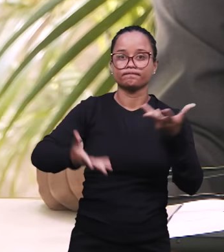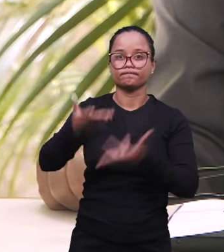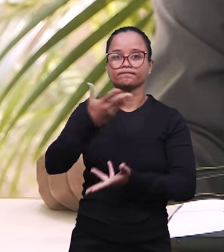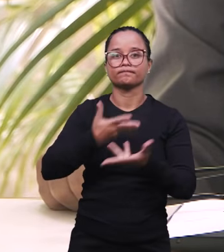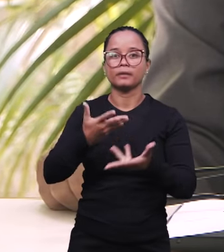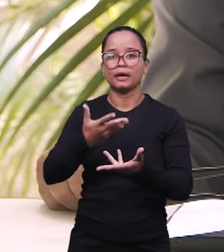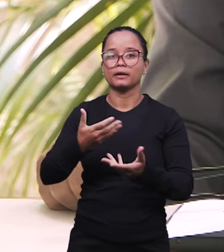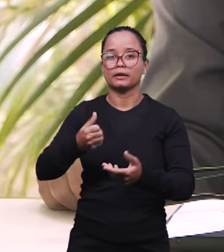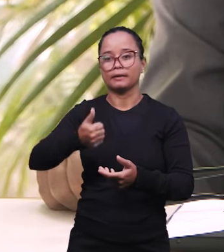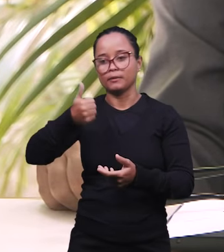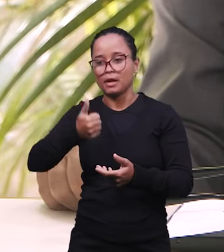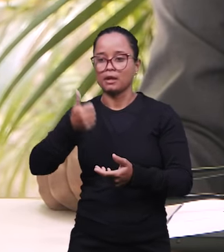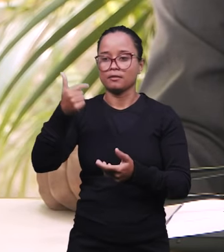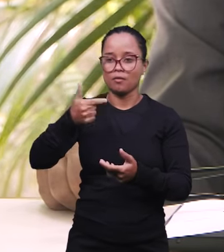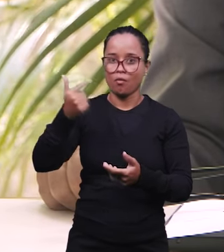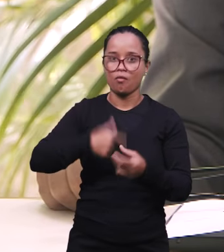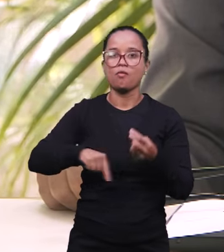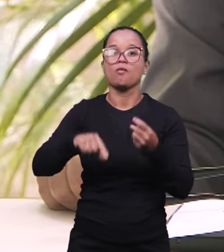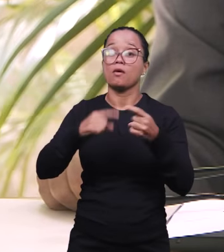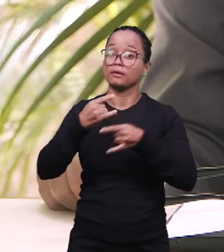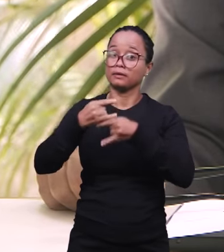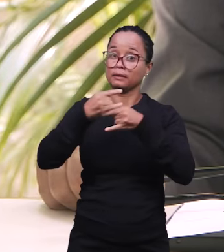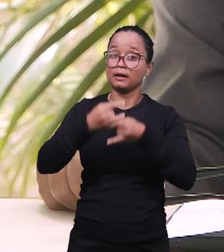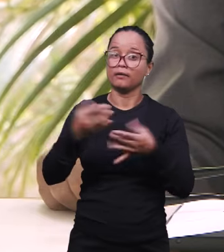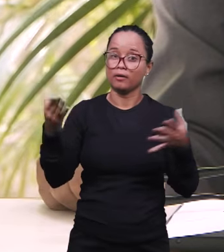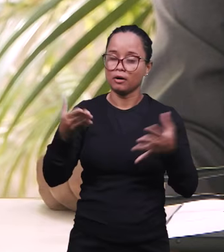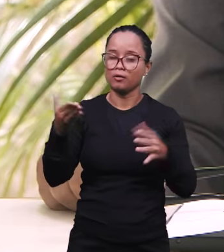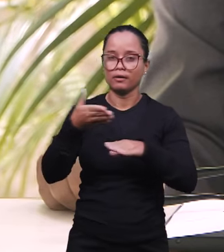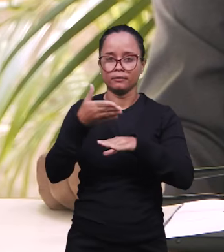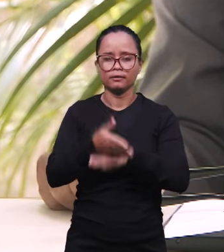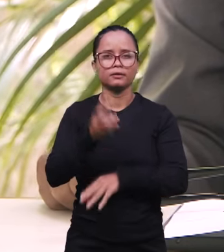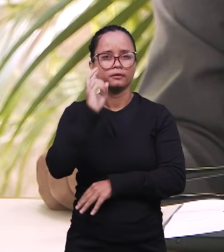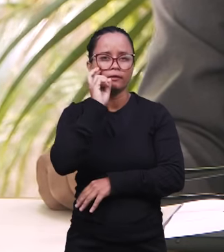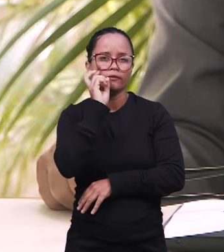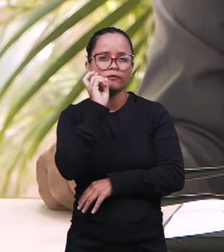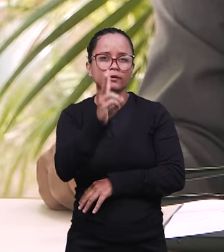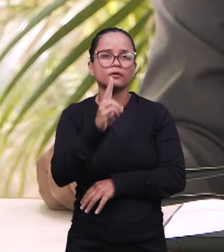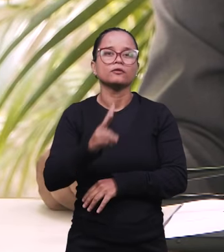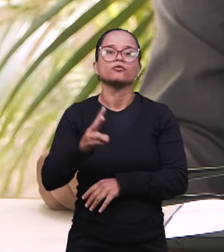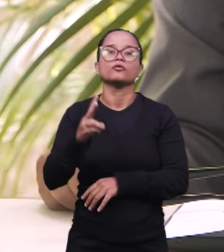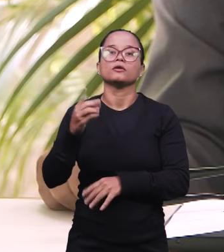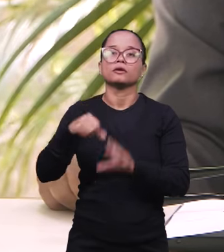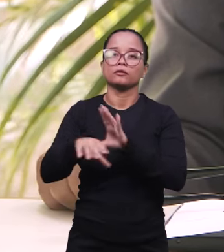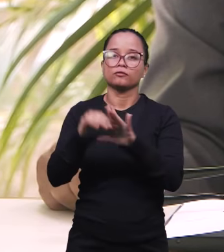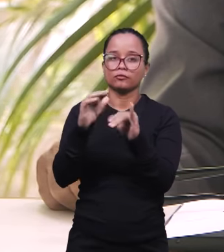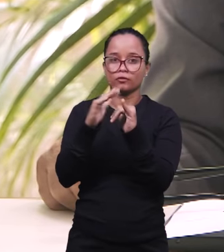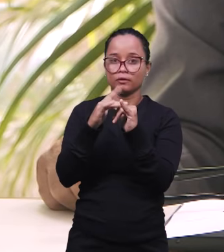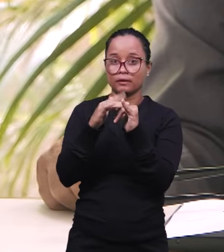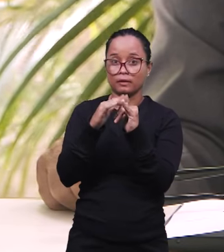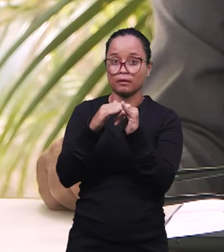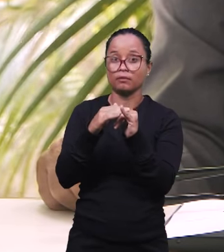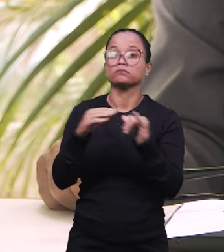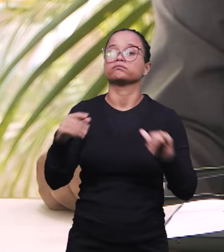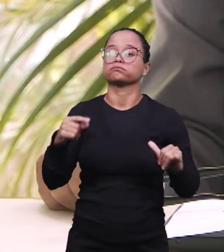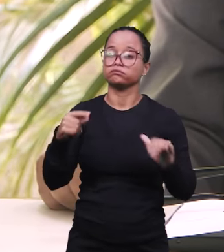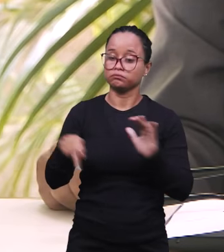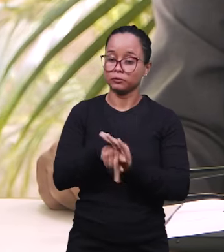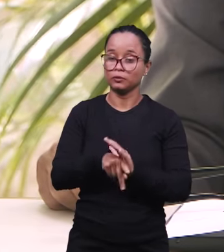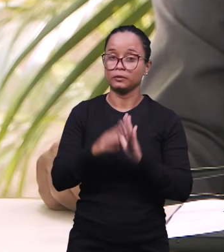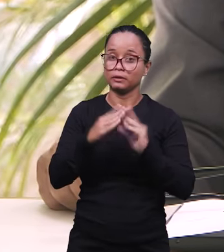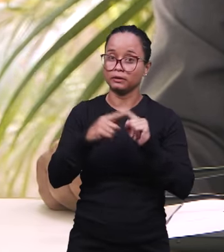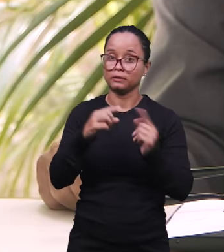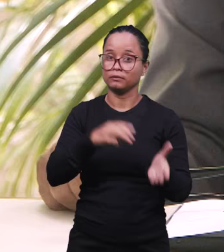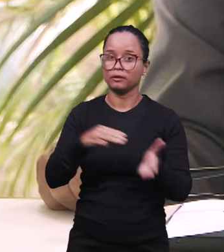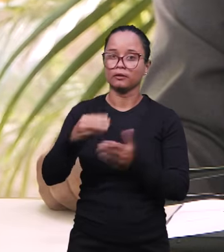participaram conosco na primeira e na segunda live, entre, por favor, tenha acesso ao nosso canal de YouTube e você vai poder ali